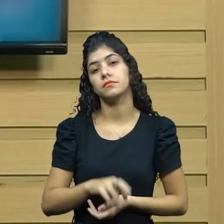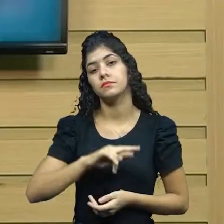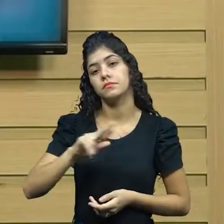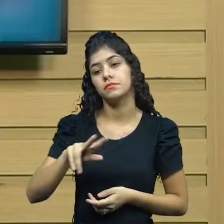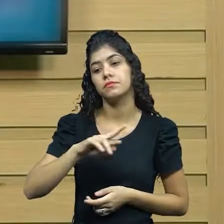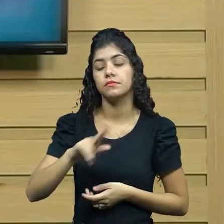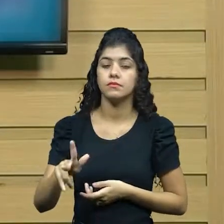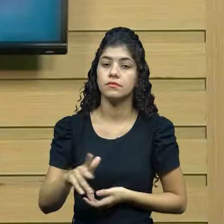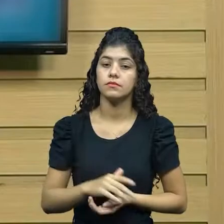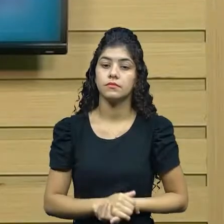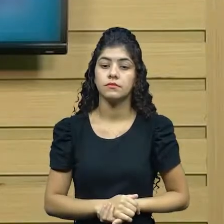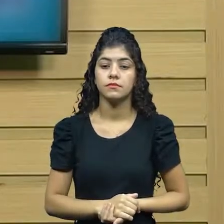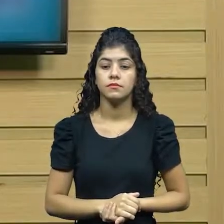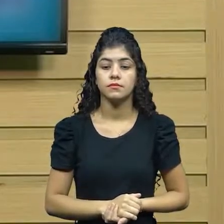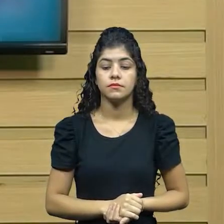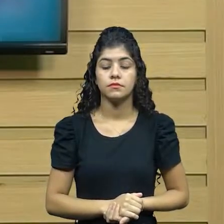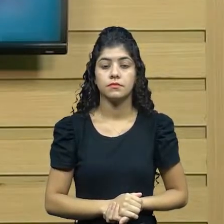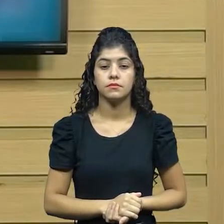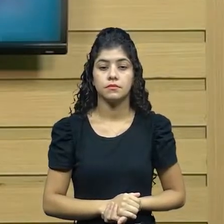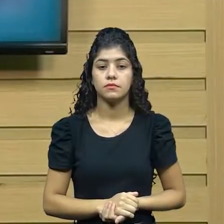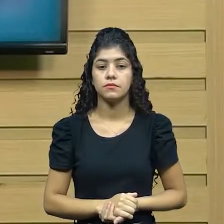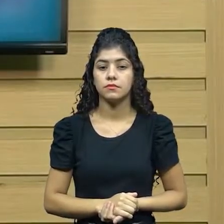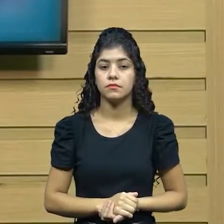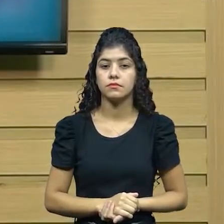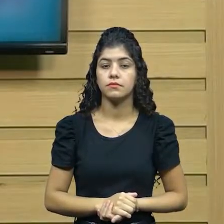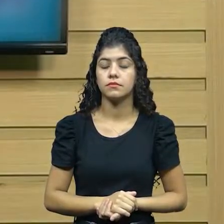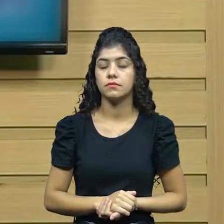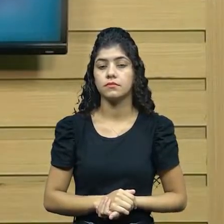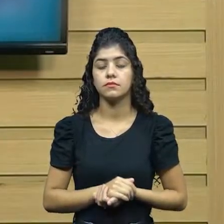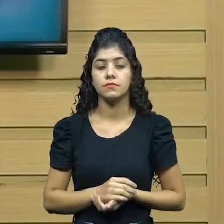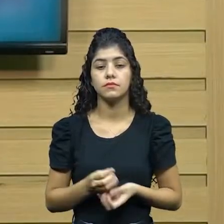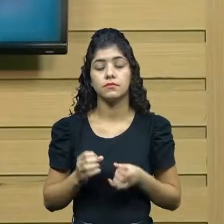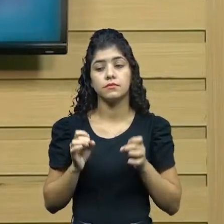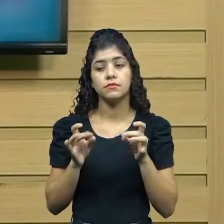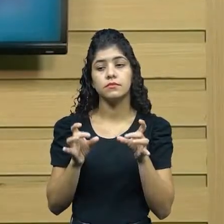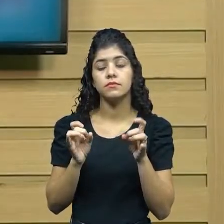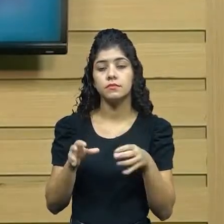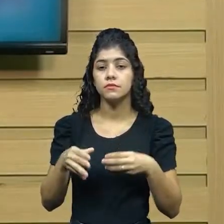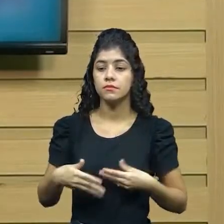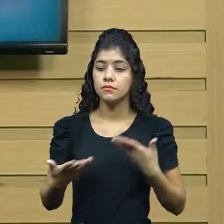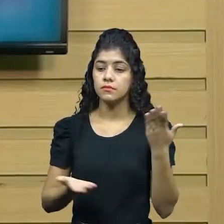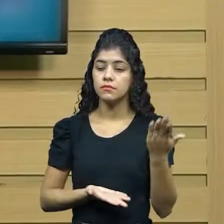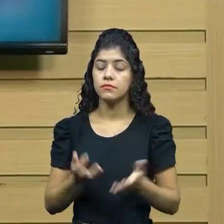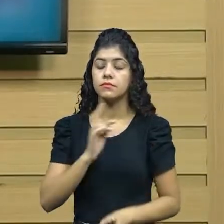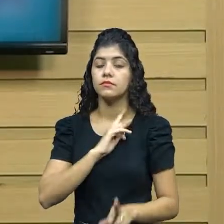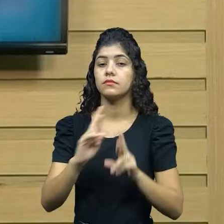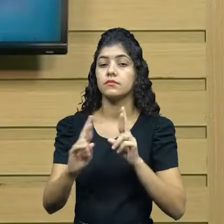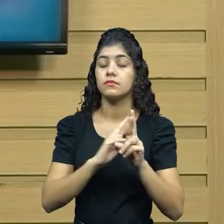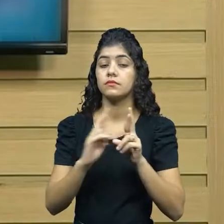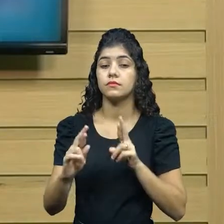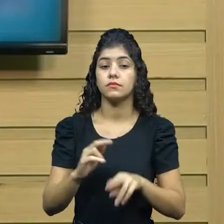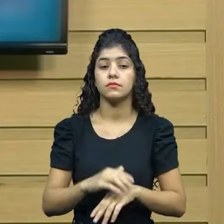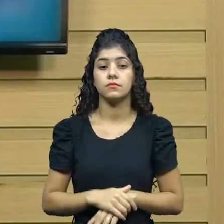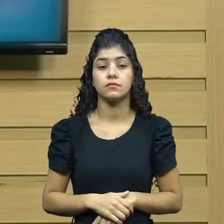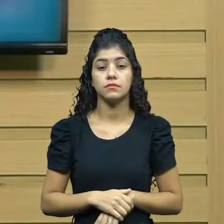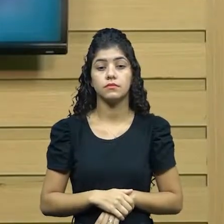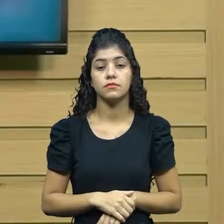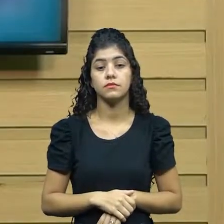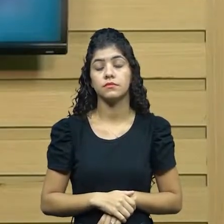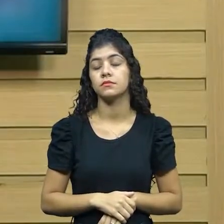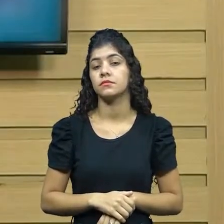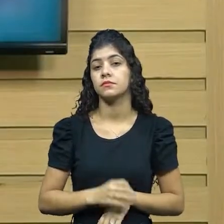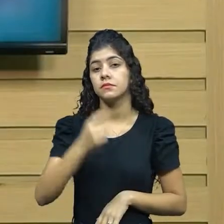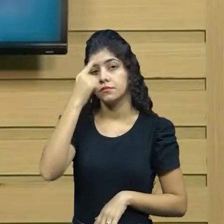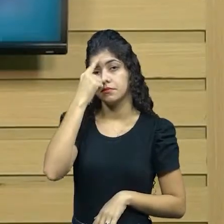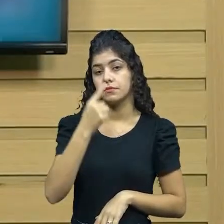Então, ele vai estar vendendo, ele vai estar fornecendo, se relacionando por uma imagem que